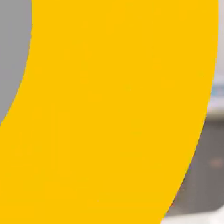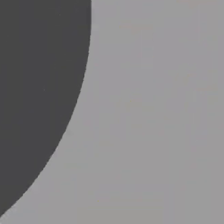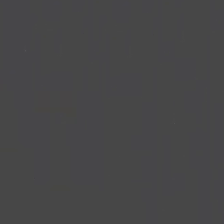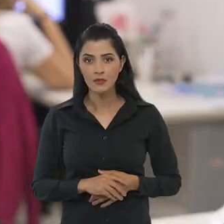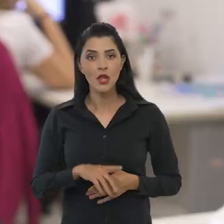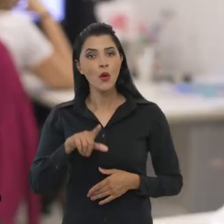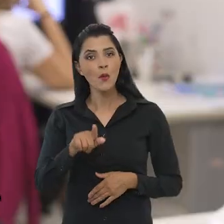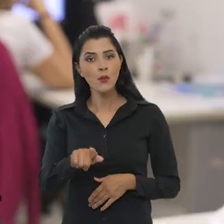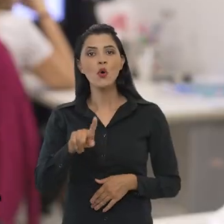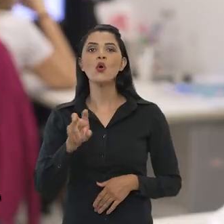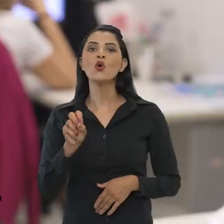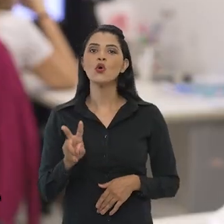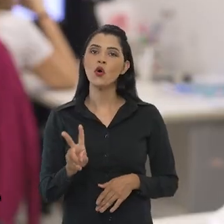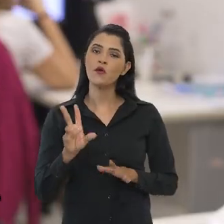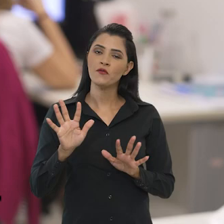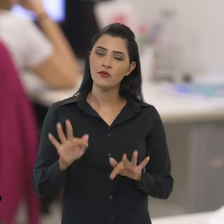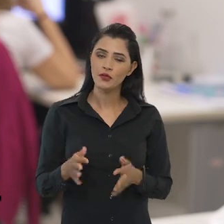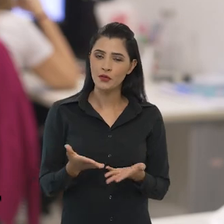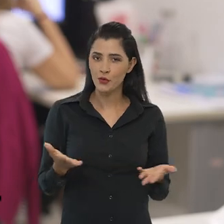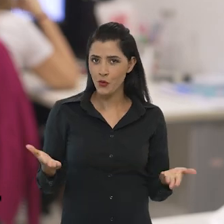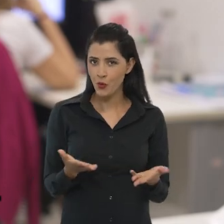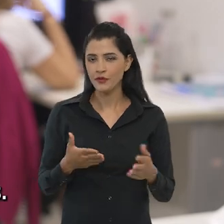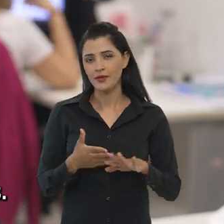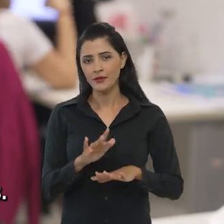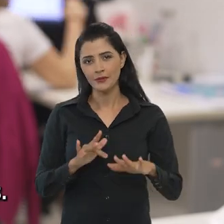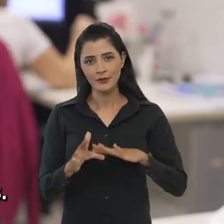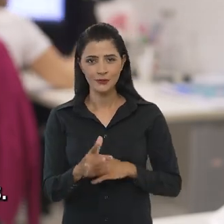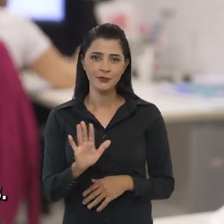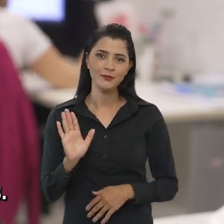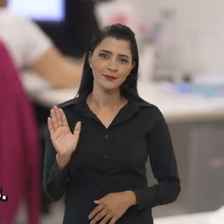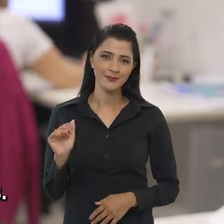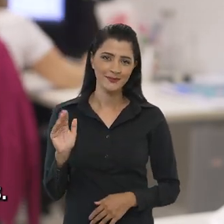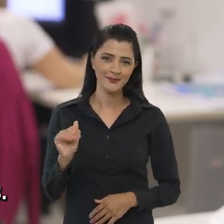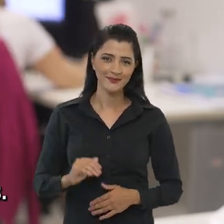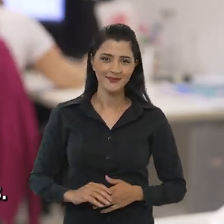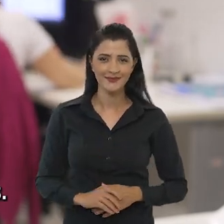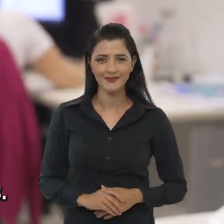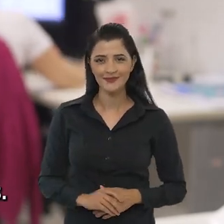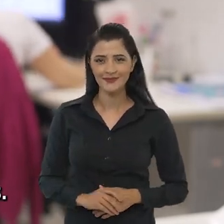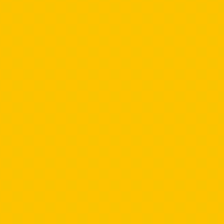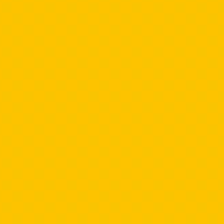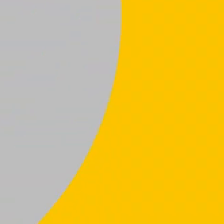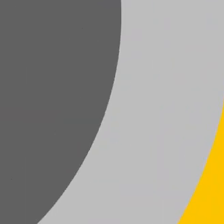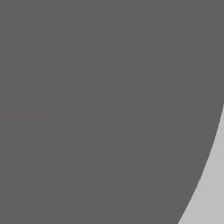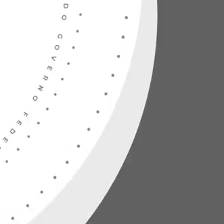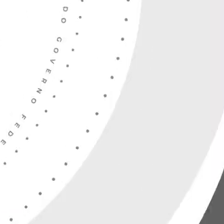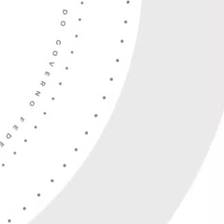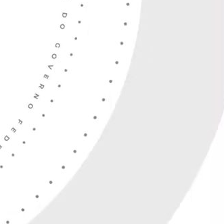gov.br/agricultura. E o Ponto Gov de hoje fica por aqui. Sigam com a gente nas redes sociais.